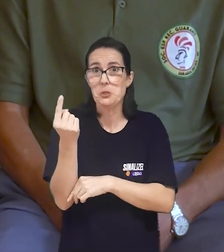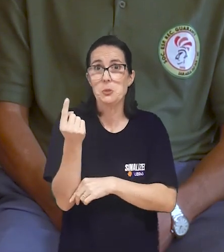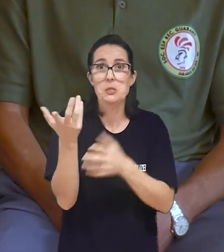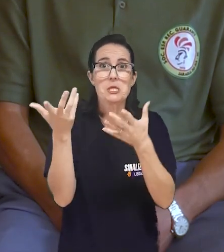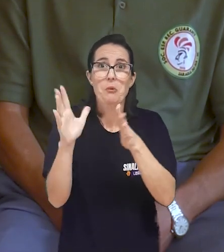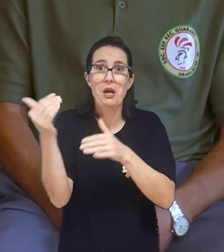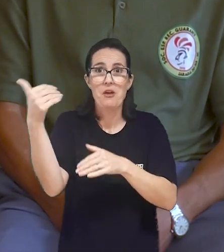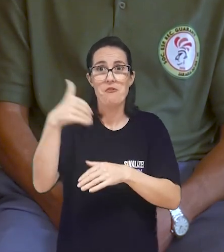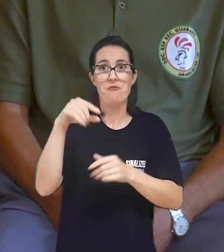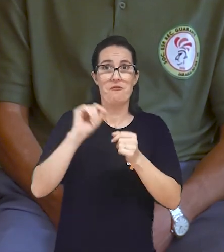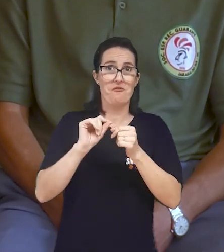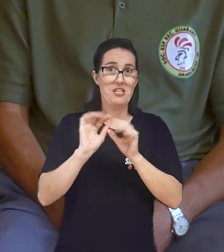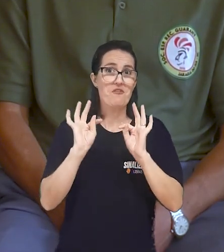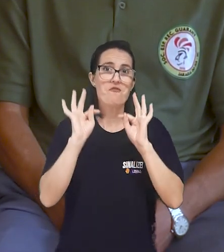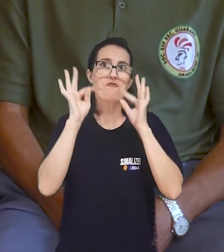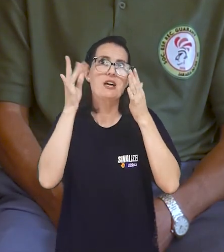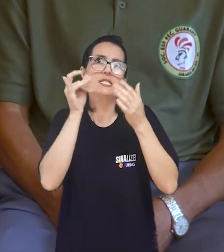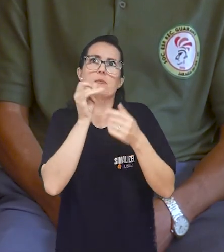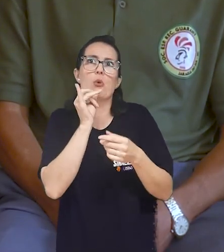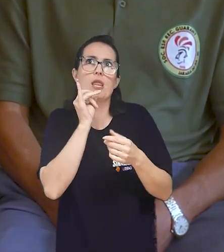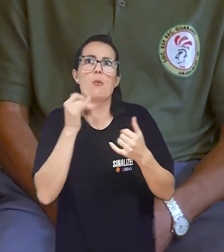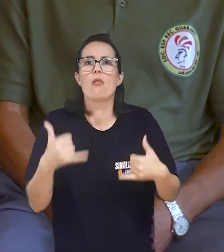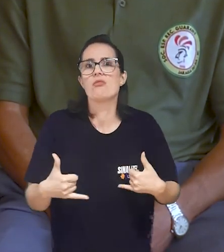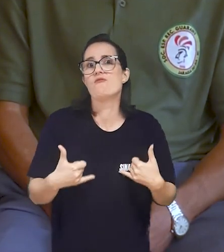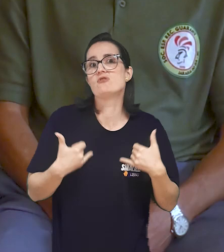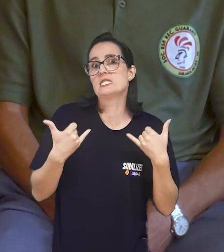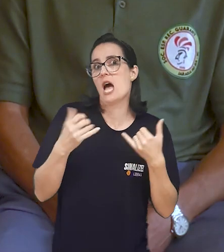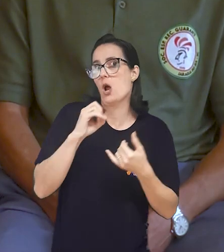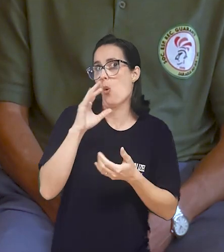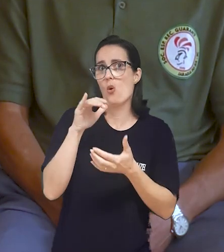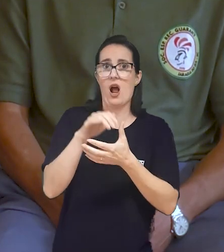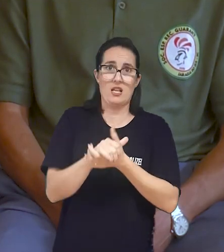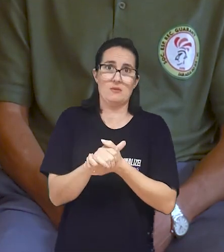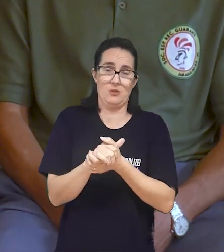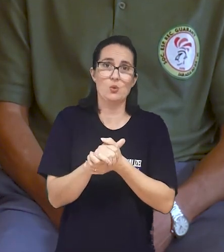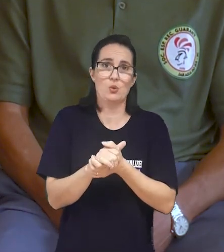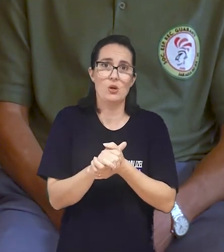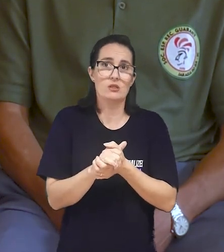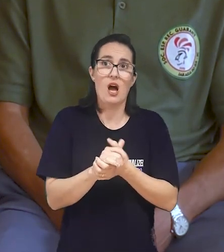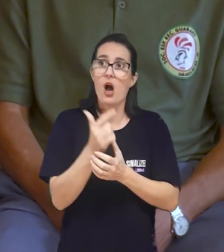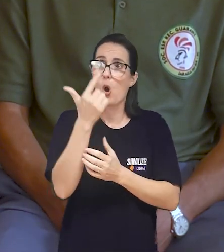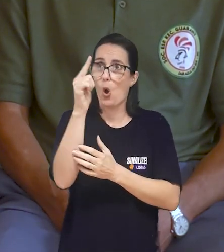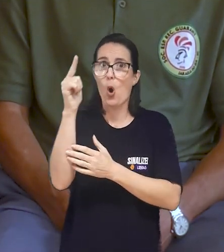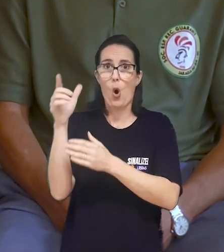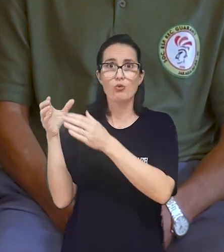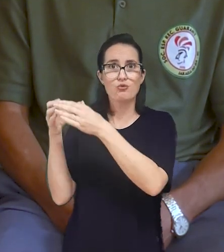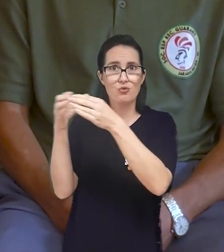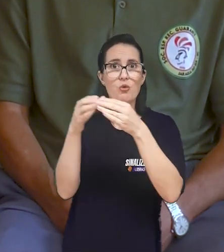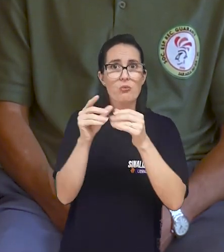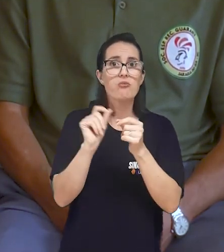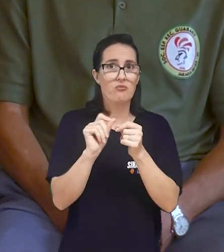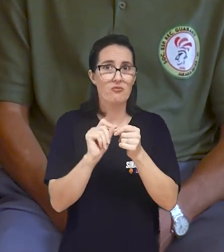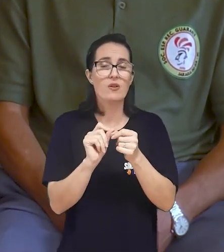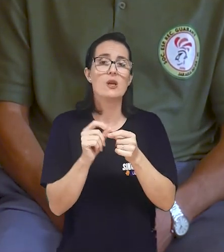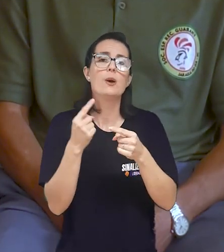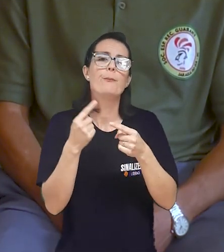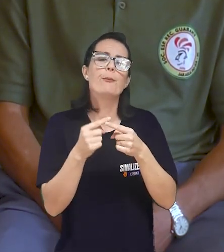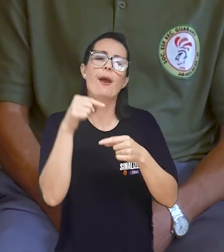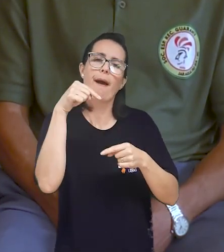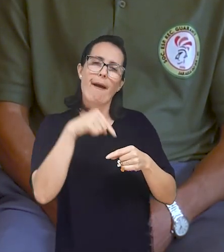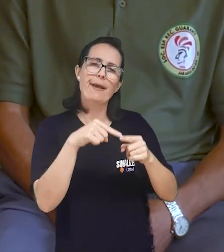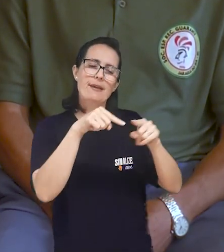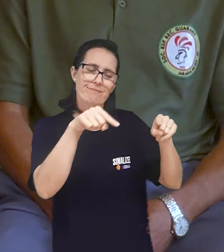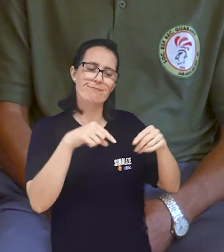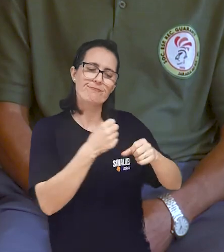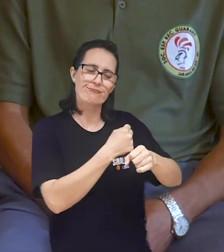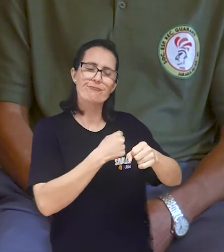conseguia alugar a entidade às vezes para fazer uma festa de aniversário, um casamento, coisa assim que a gente vê as nossas cidades vizinhas fazendo,